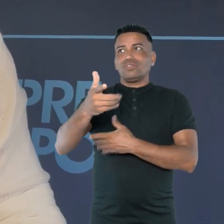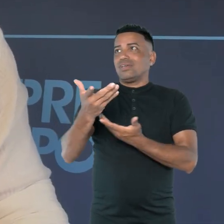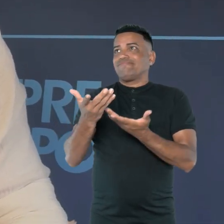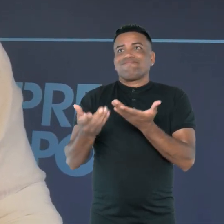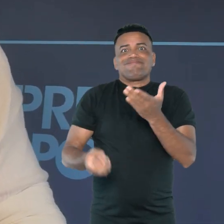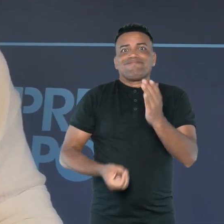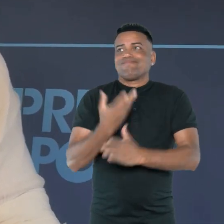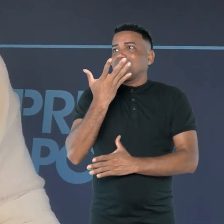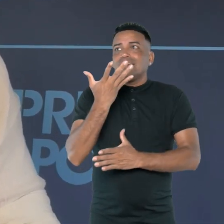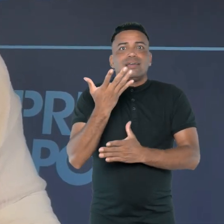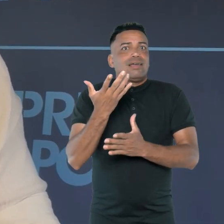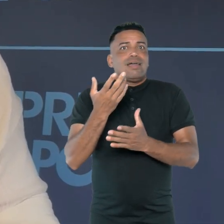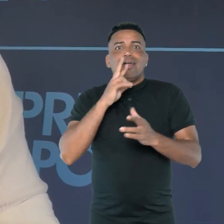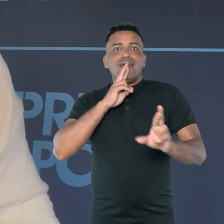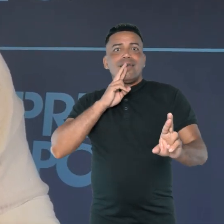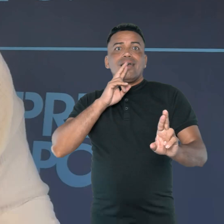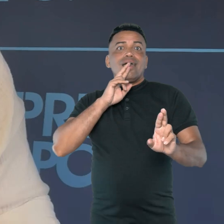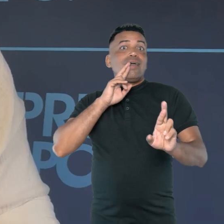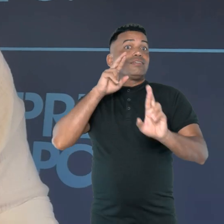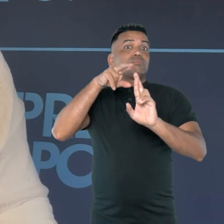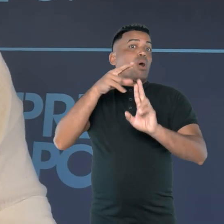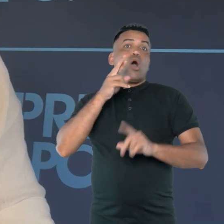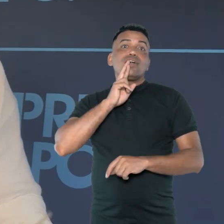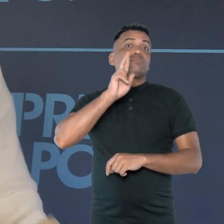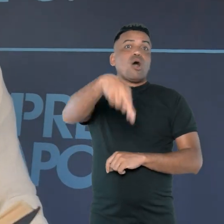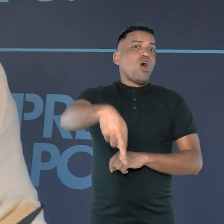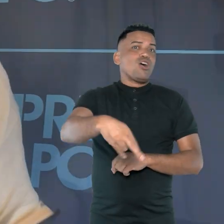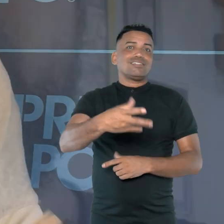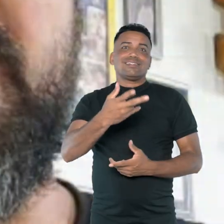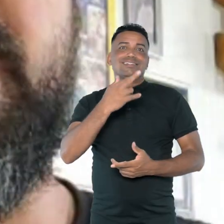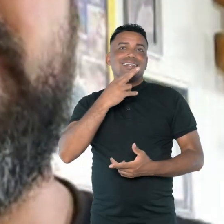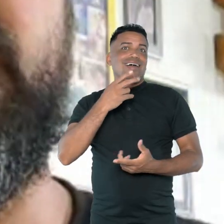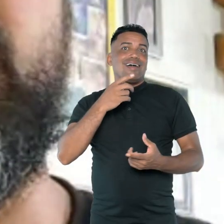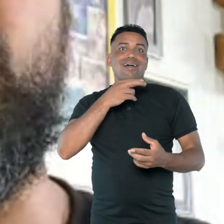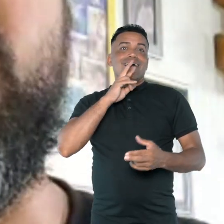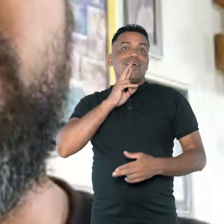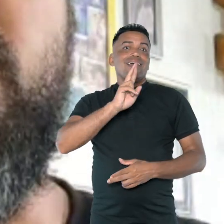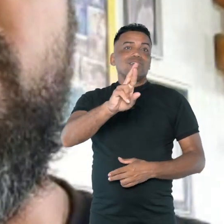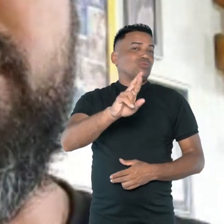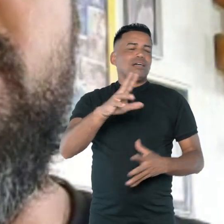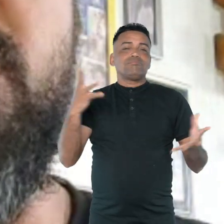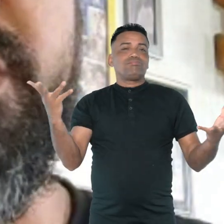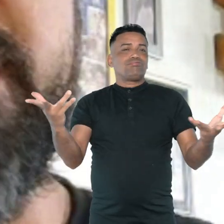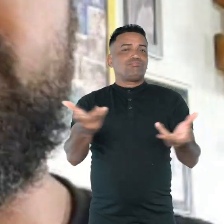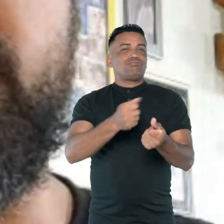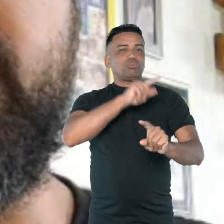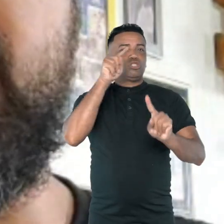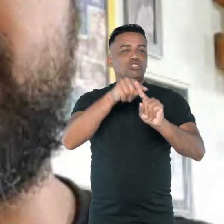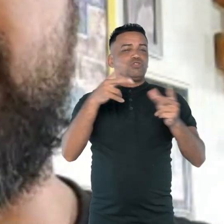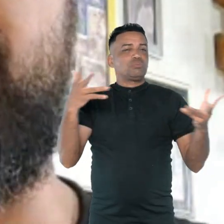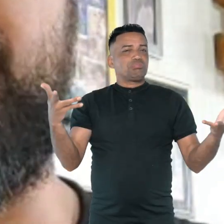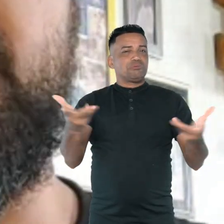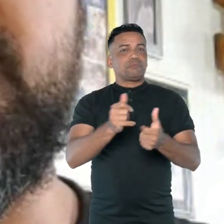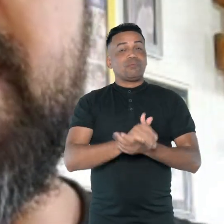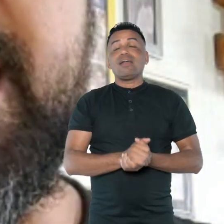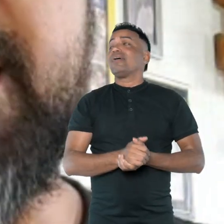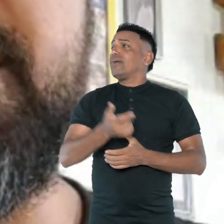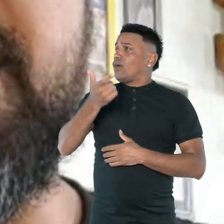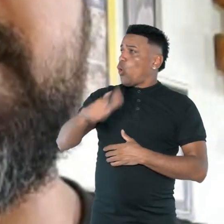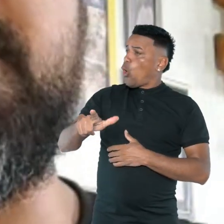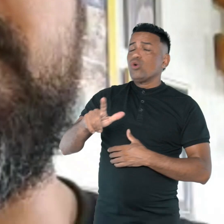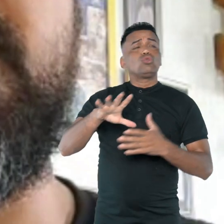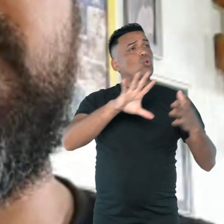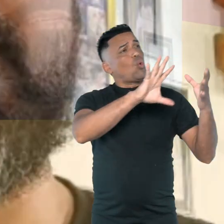rendido muitos frutos. Na verdade, foi um outro contexto aí da vida e